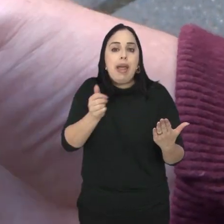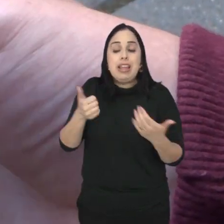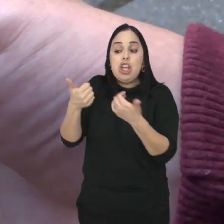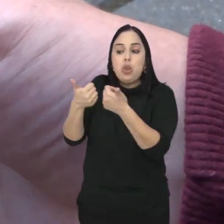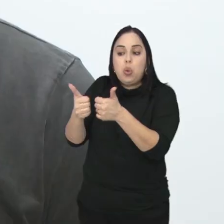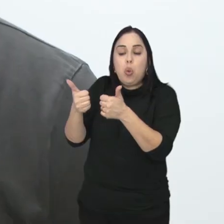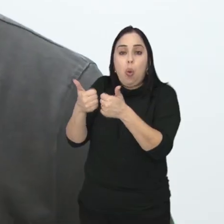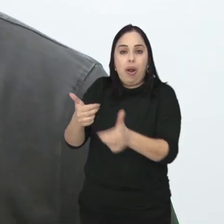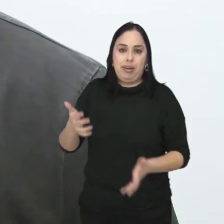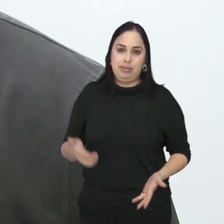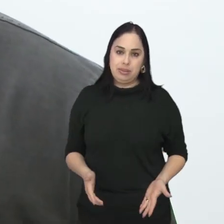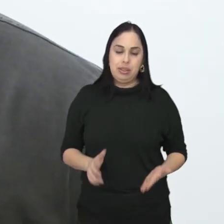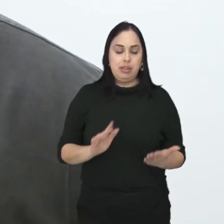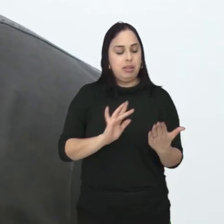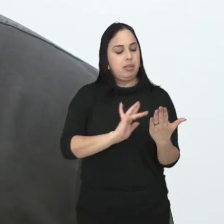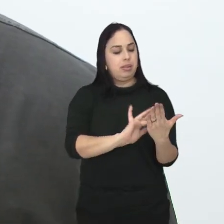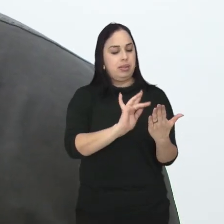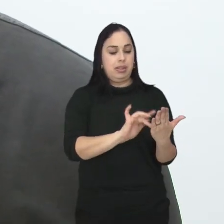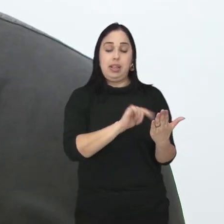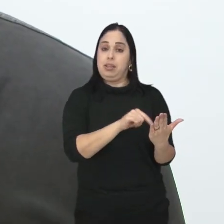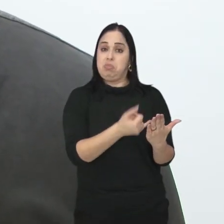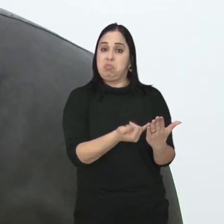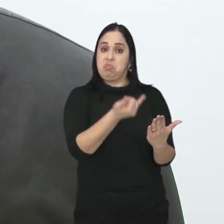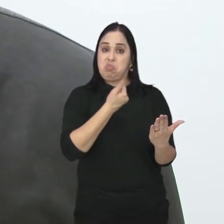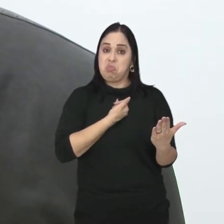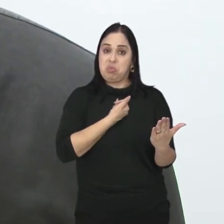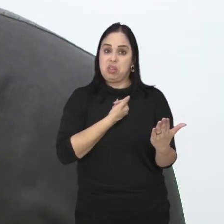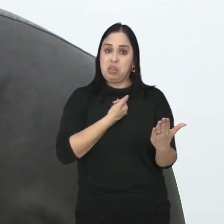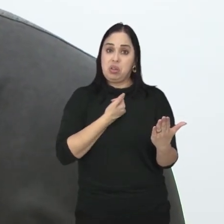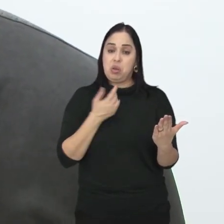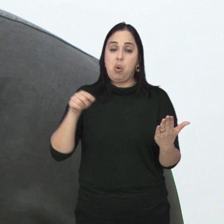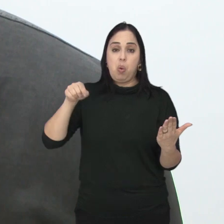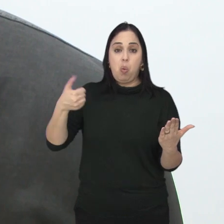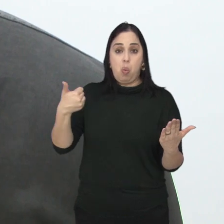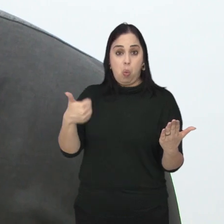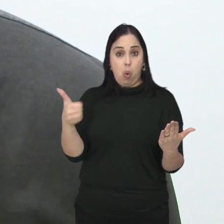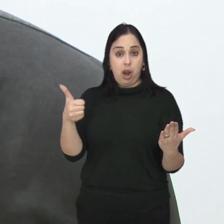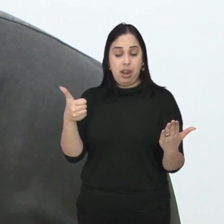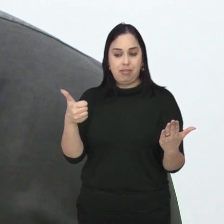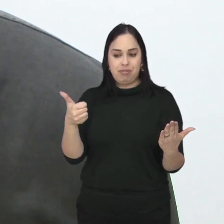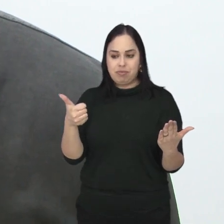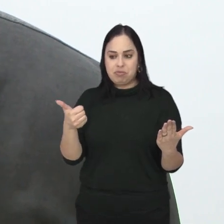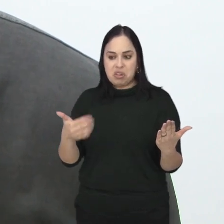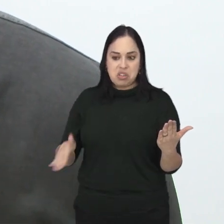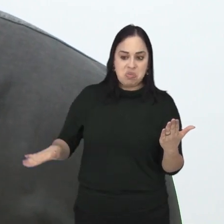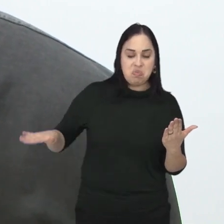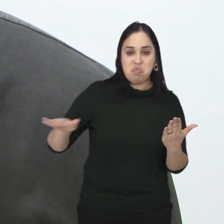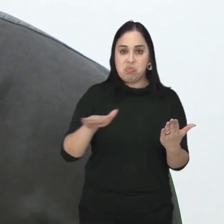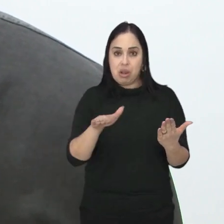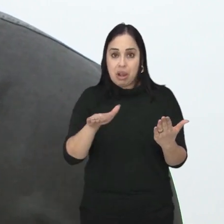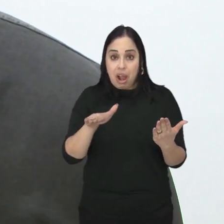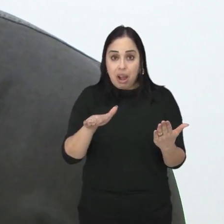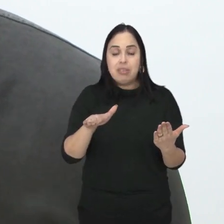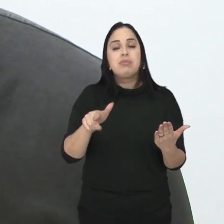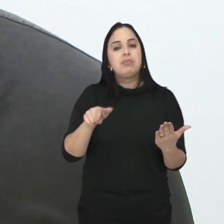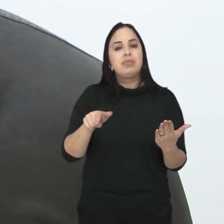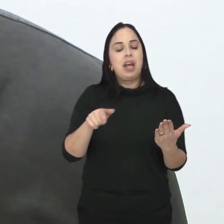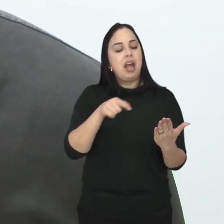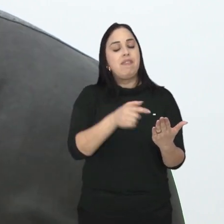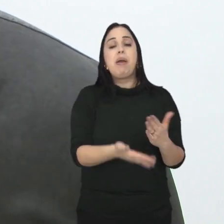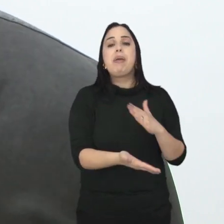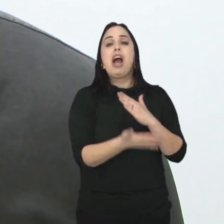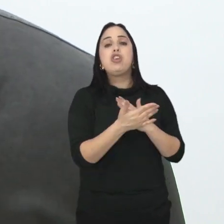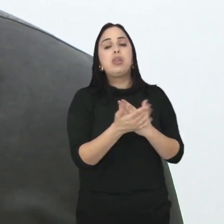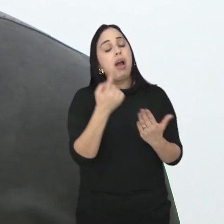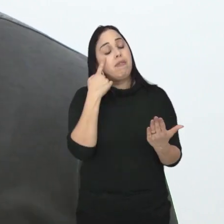transporte público. Então esse aplicativo, se ele está falando, olha, tal momento o ônibus vai passar no seu ponto, ele vai